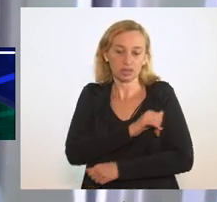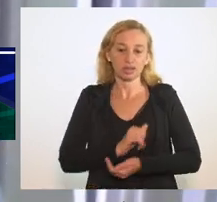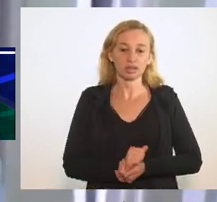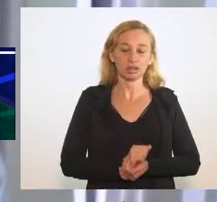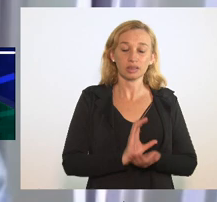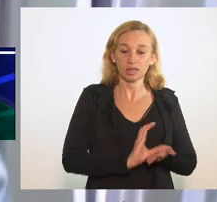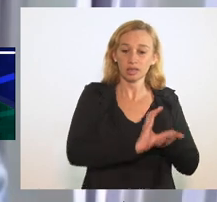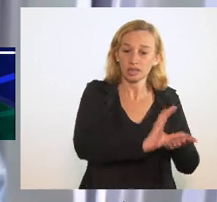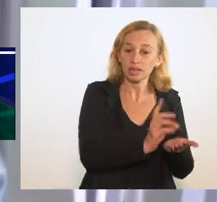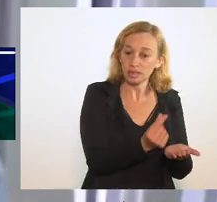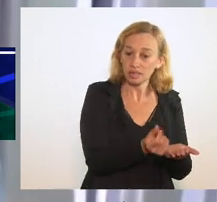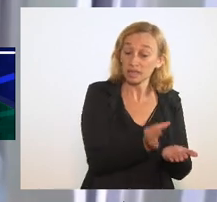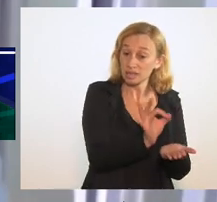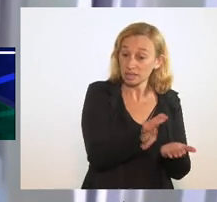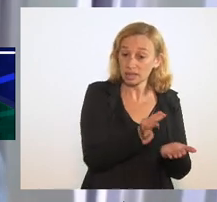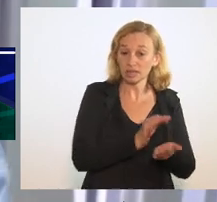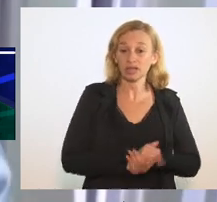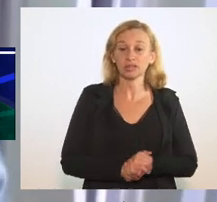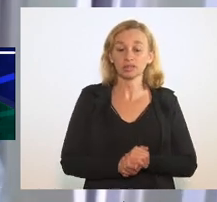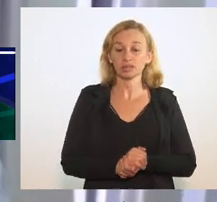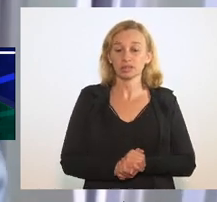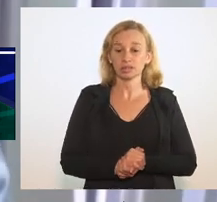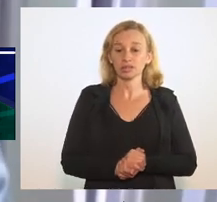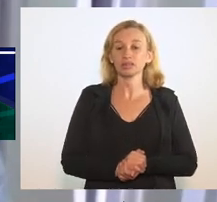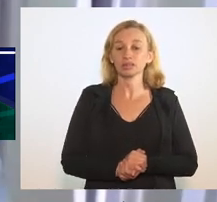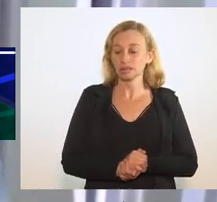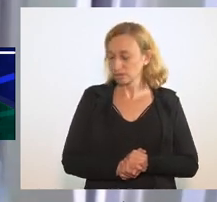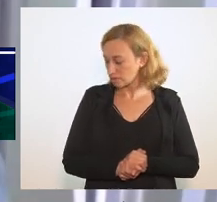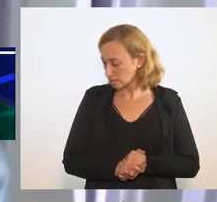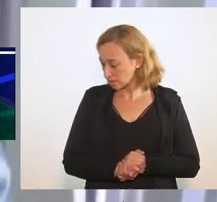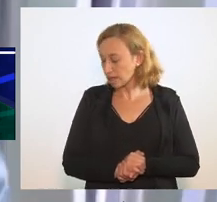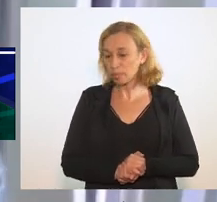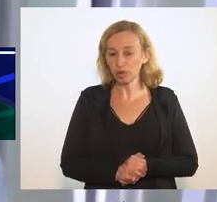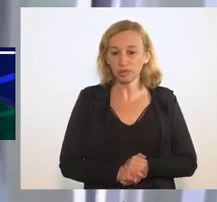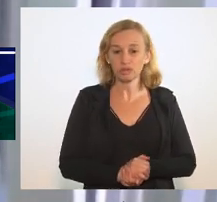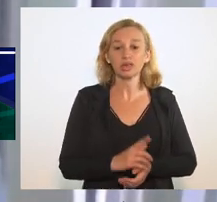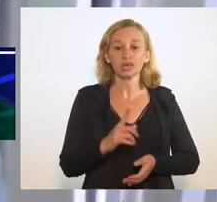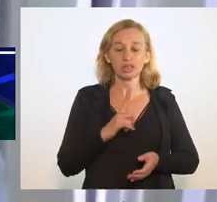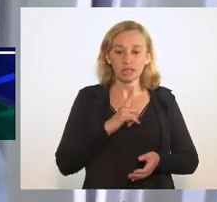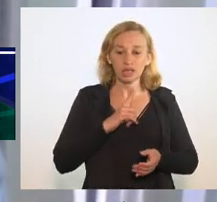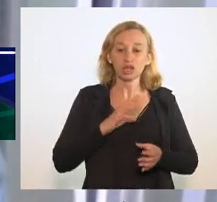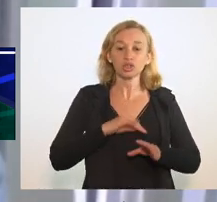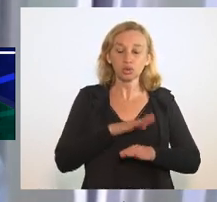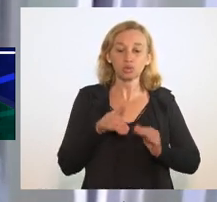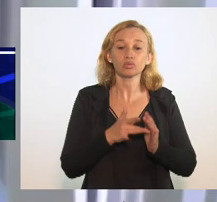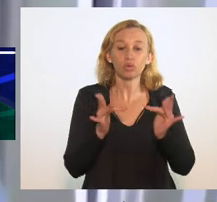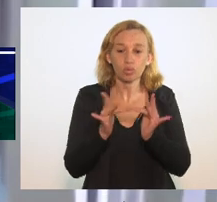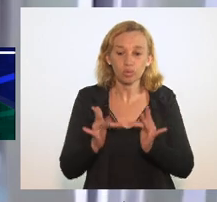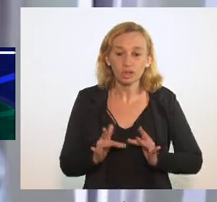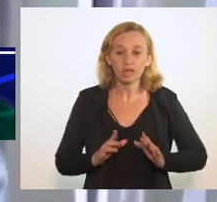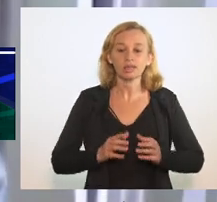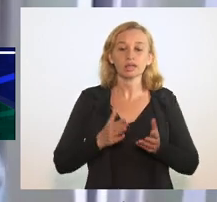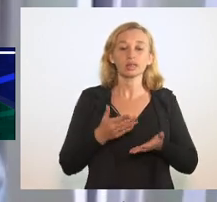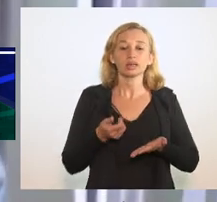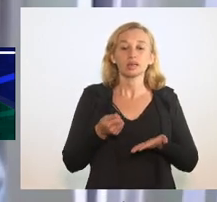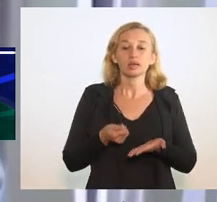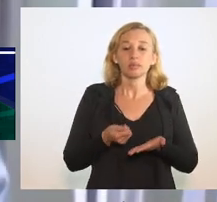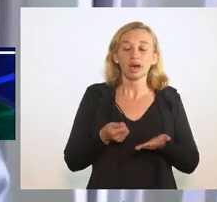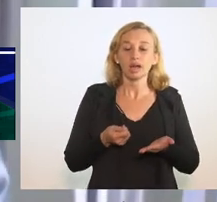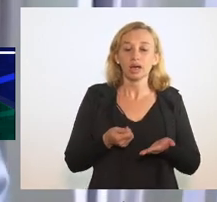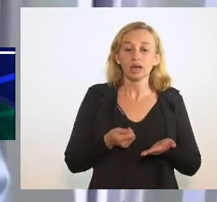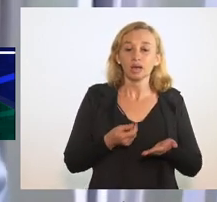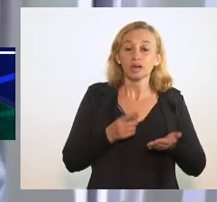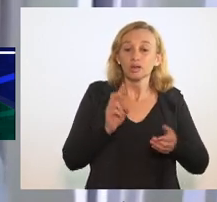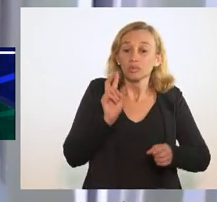É exatamente isso. Então, nós temos que ter todo cuidado, todo rigor para proteger as